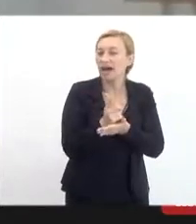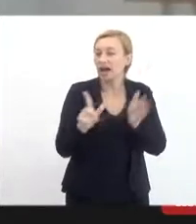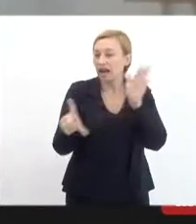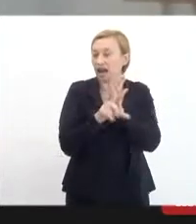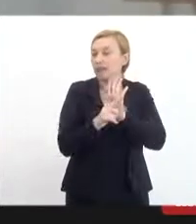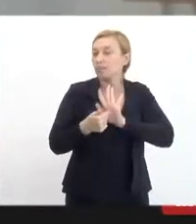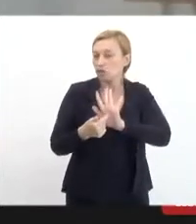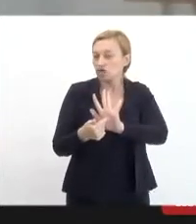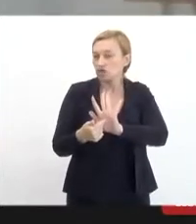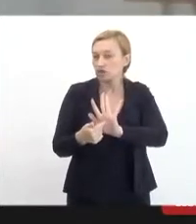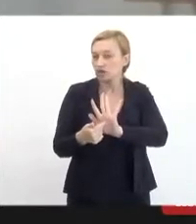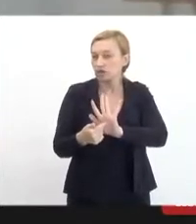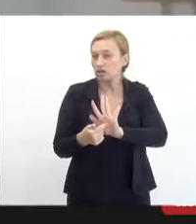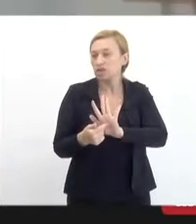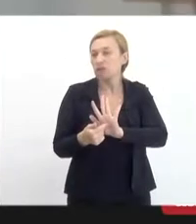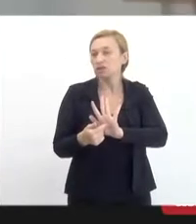isso.